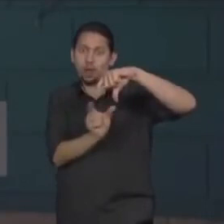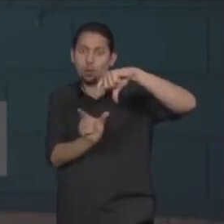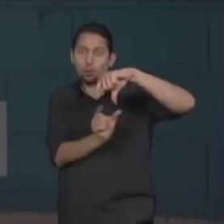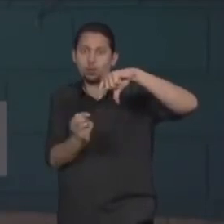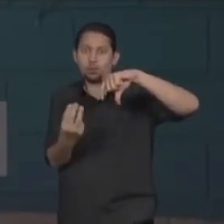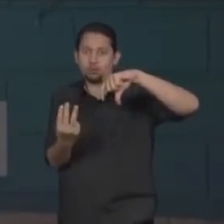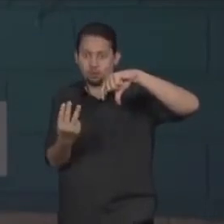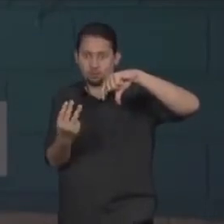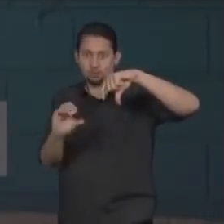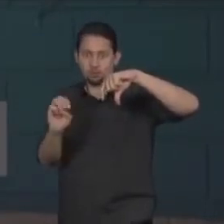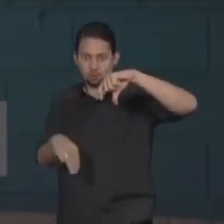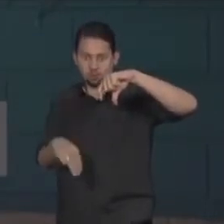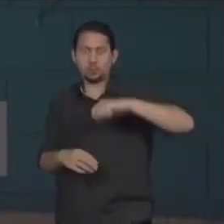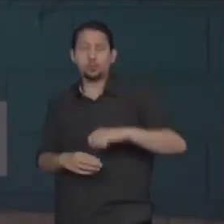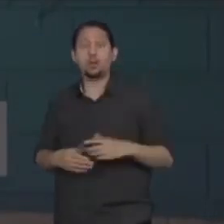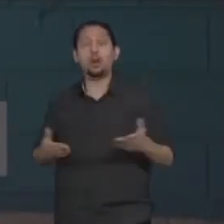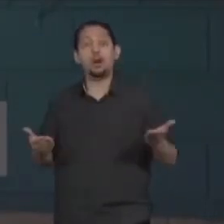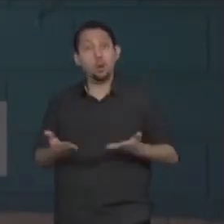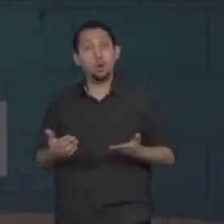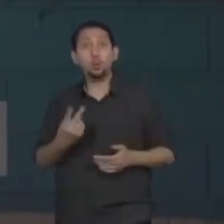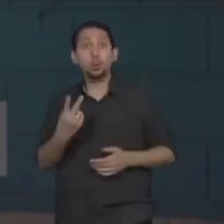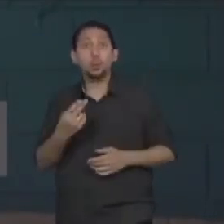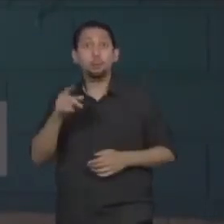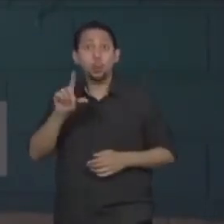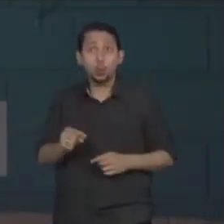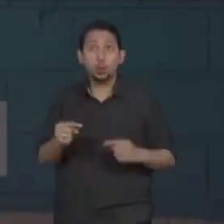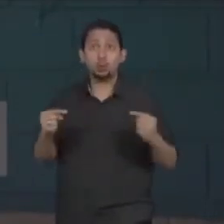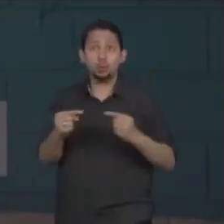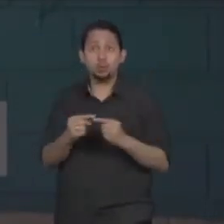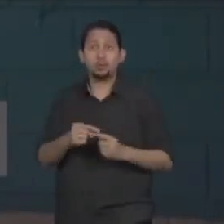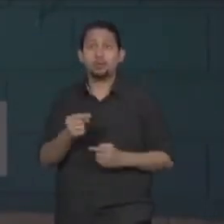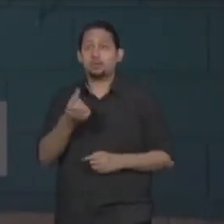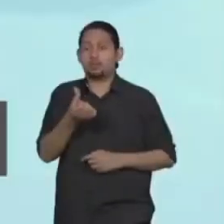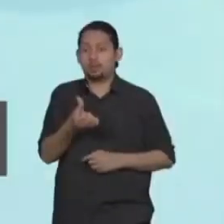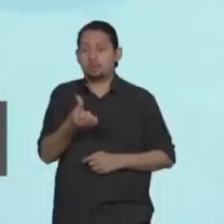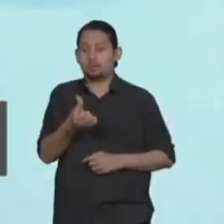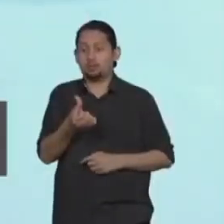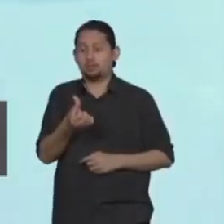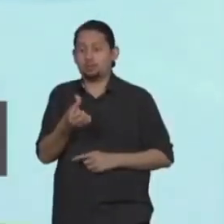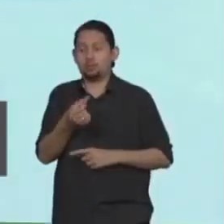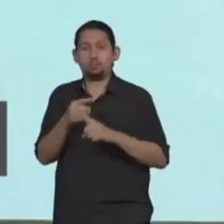6 centímetros por 3. Esse é o corpo do robô.